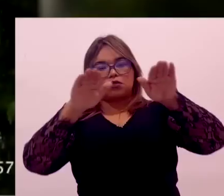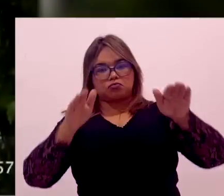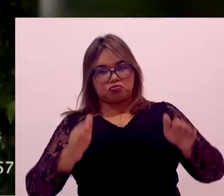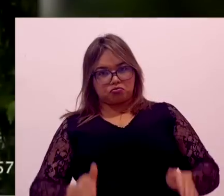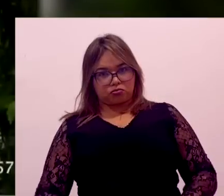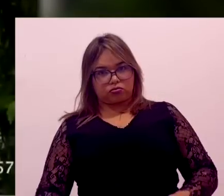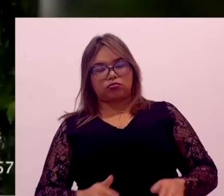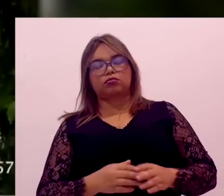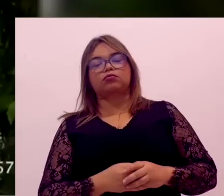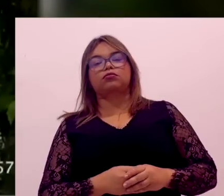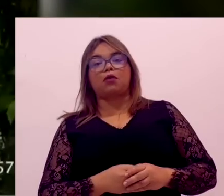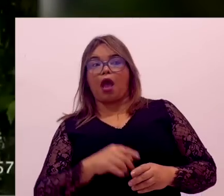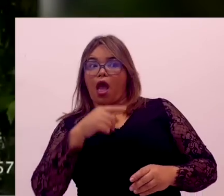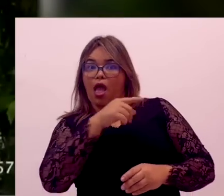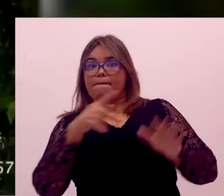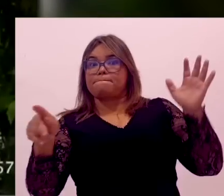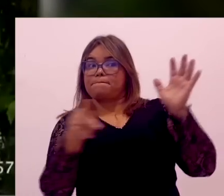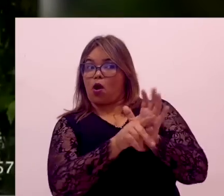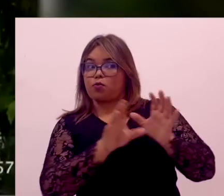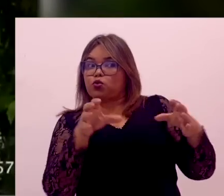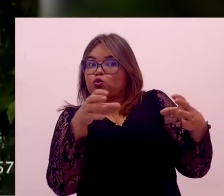mais poderosa dentro da igreja.